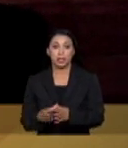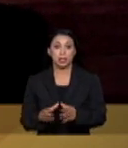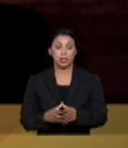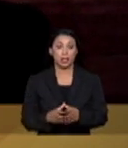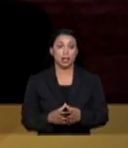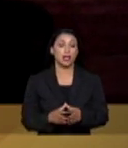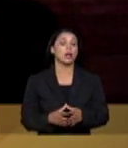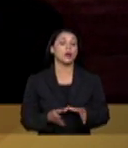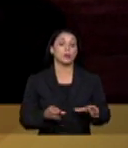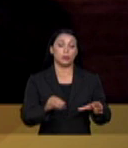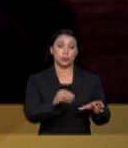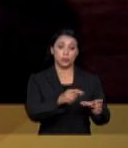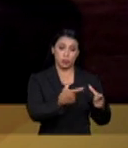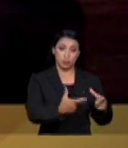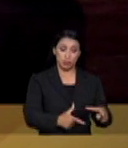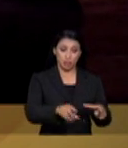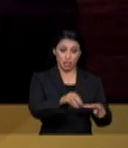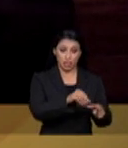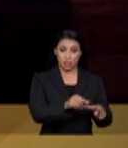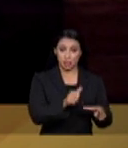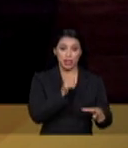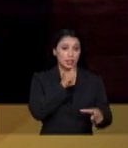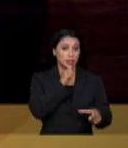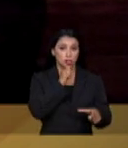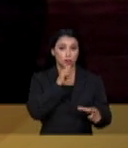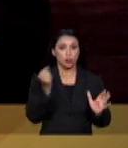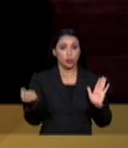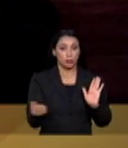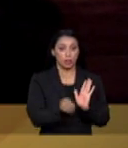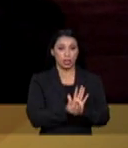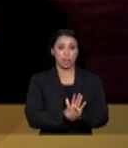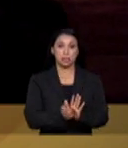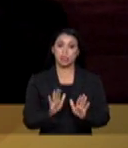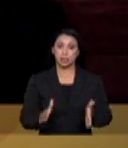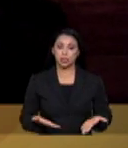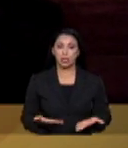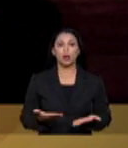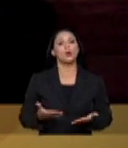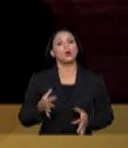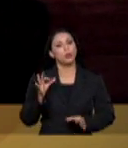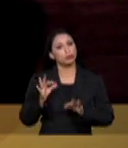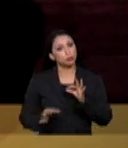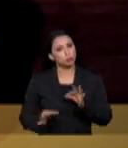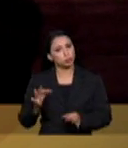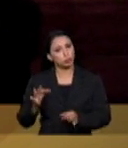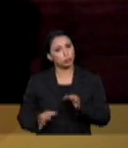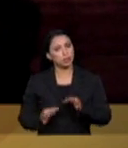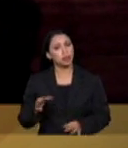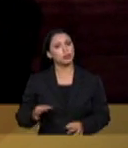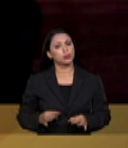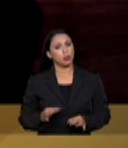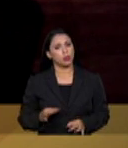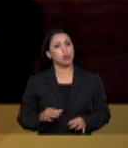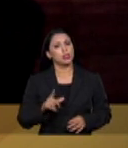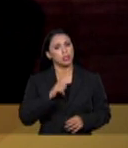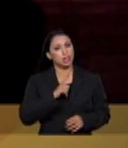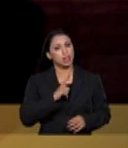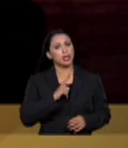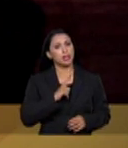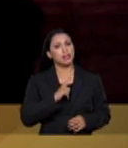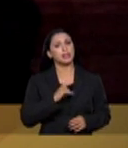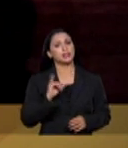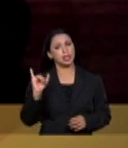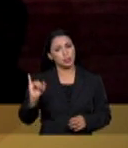poder marcar exige do julgador valor e o trabalho técnico antropológico como